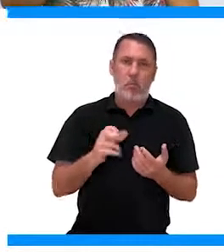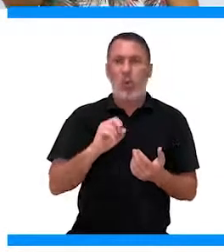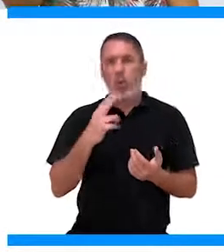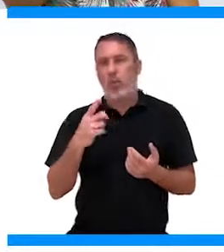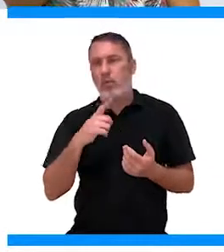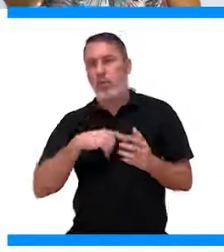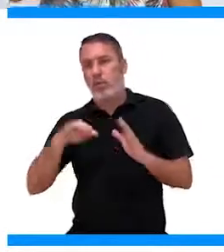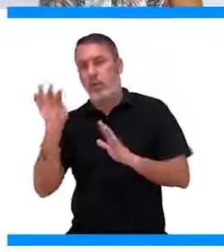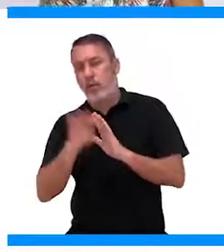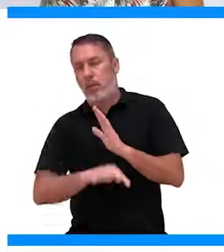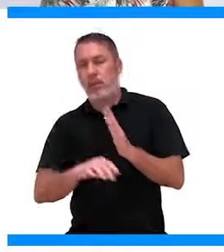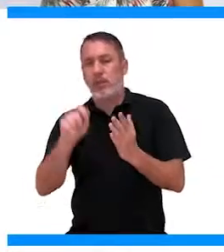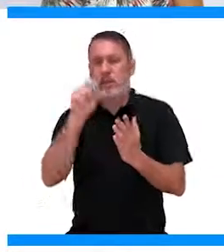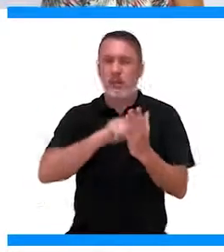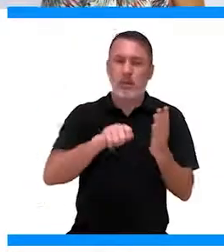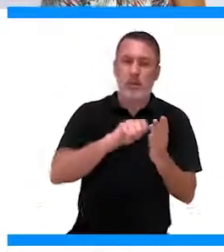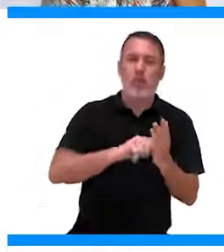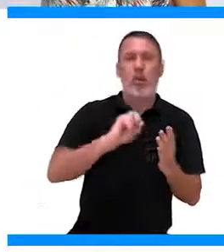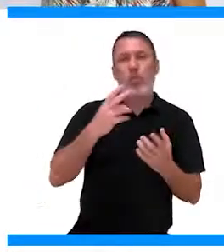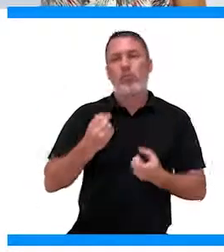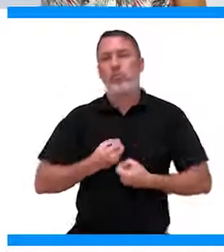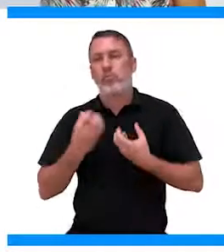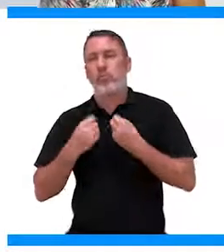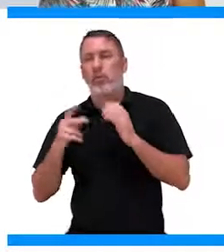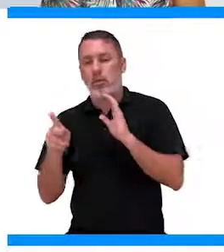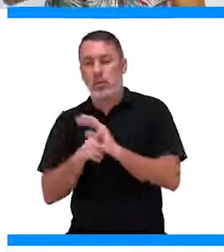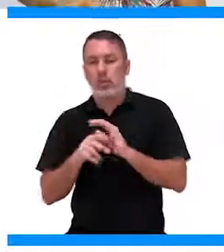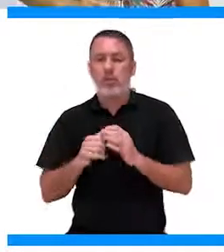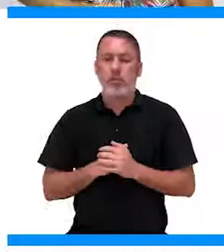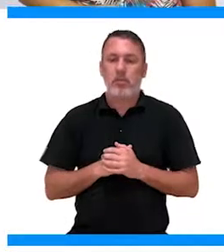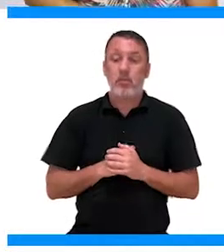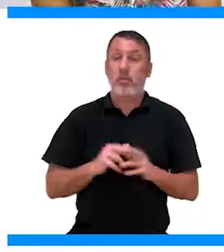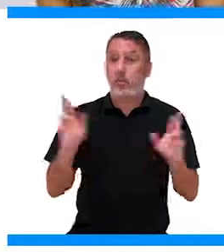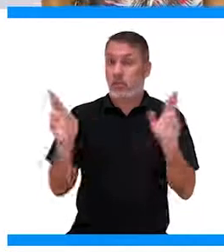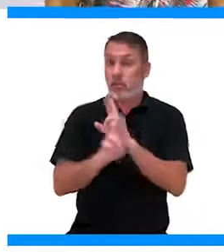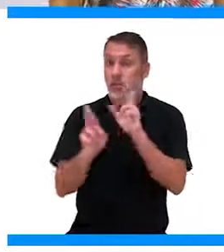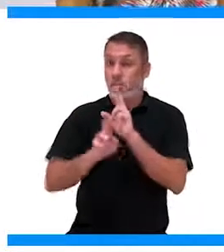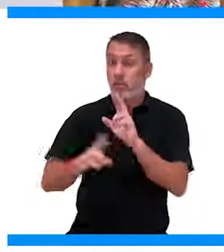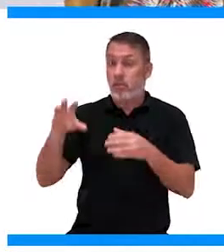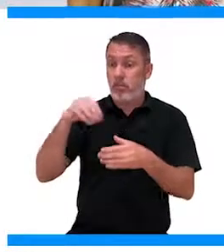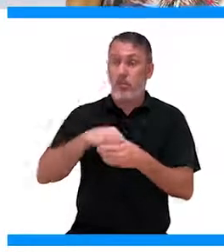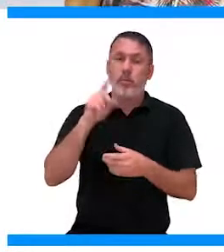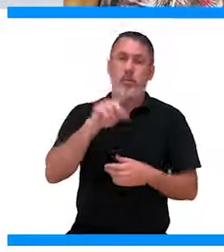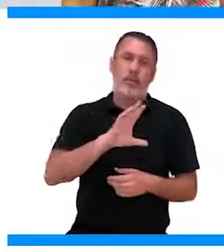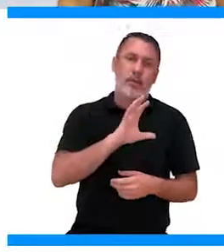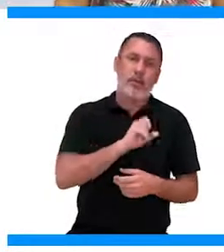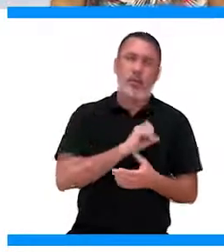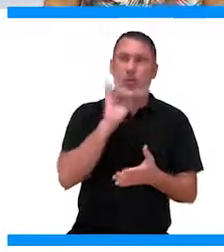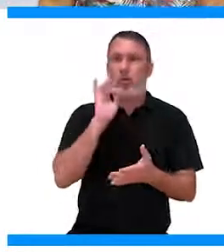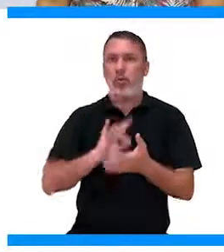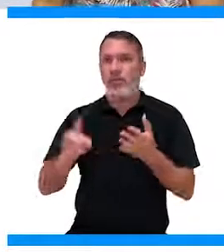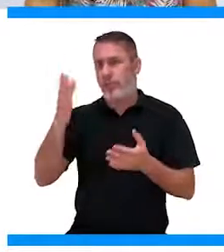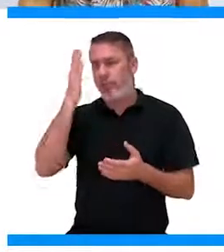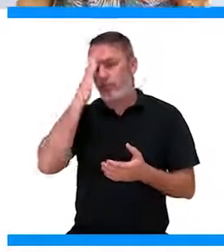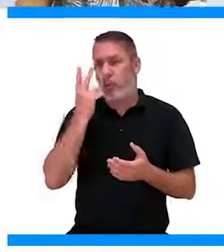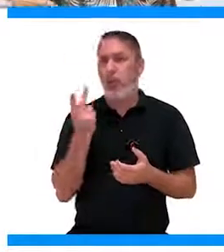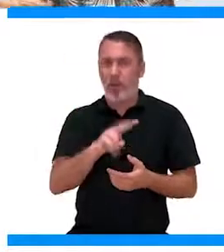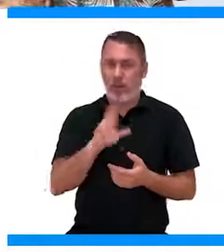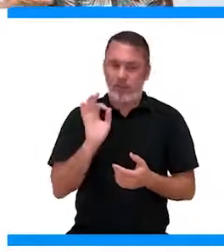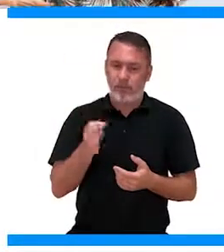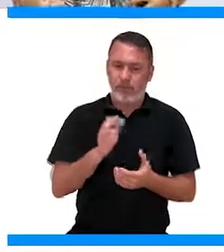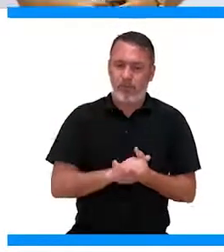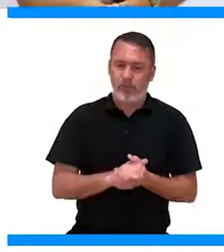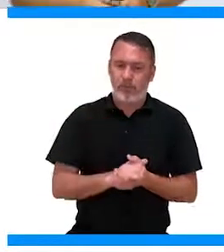Ou pode ser um texto escrito ou uma obra mesmo. A relação deles era de amor e ódio, então amor e ódio,